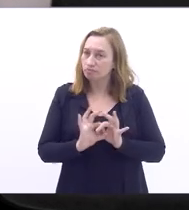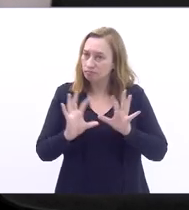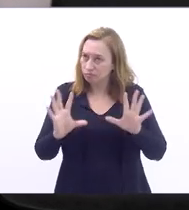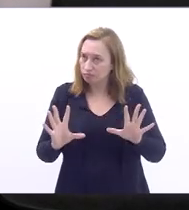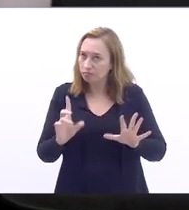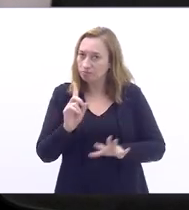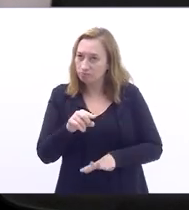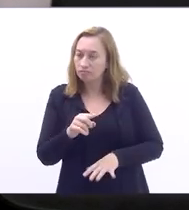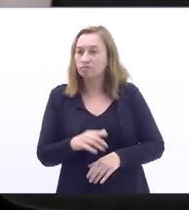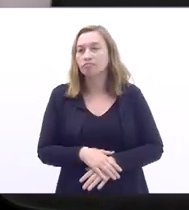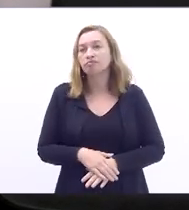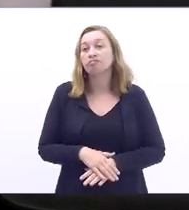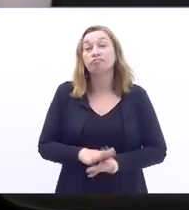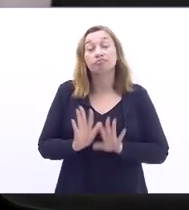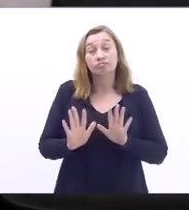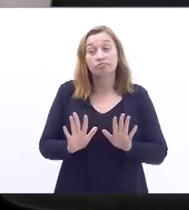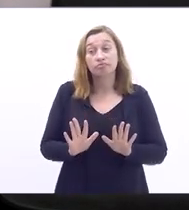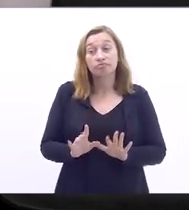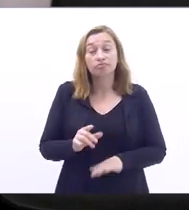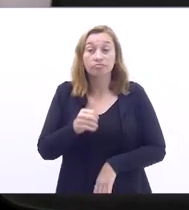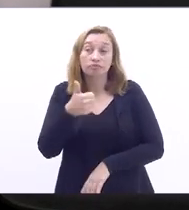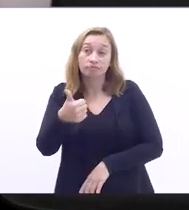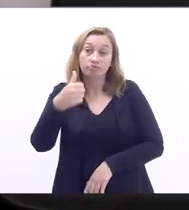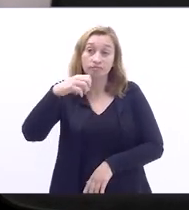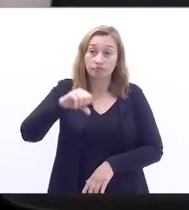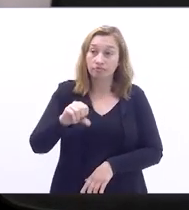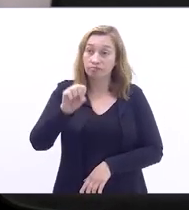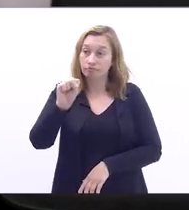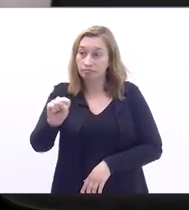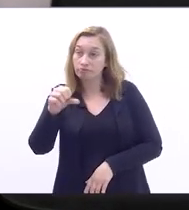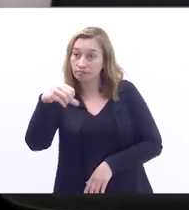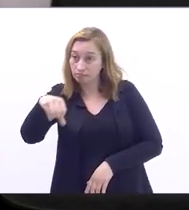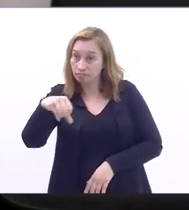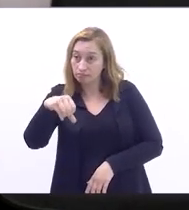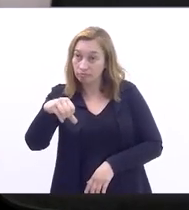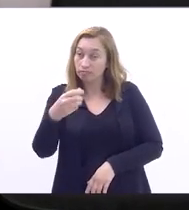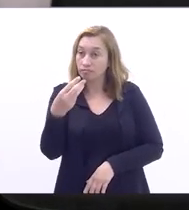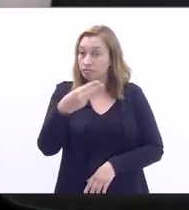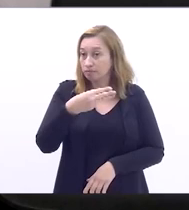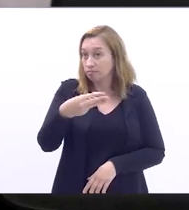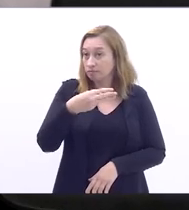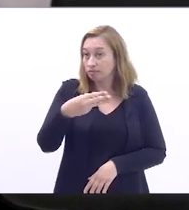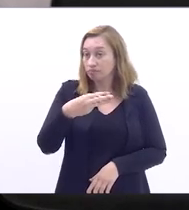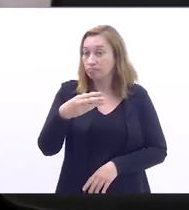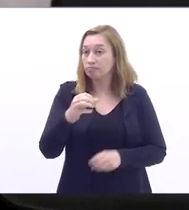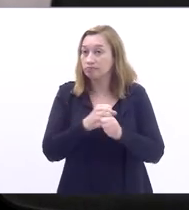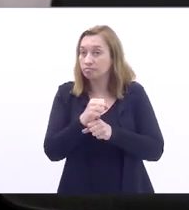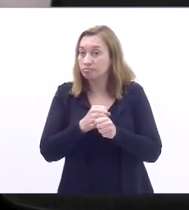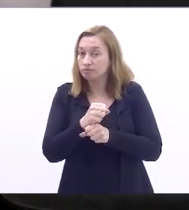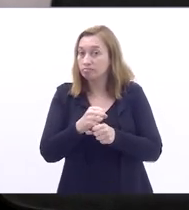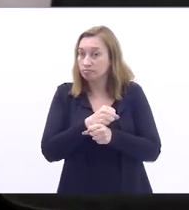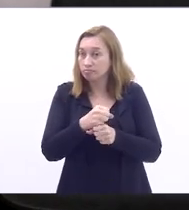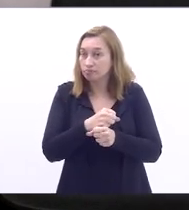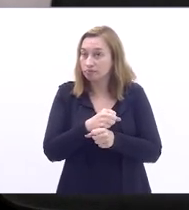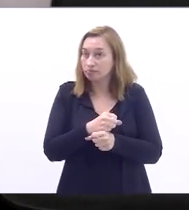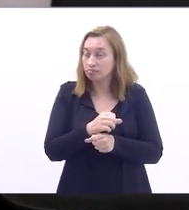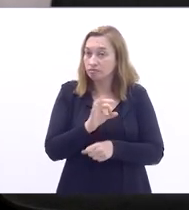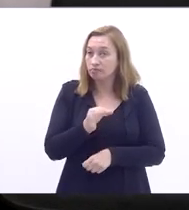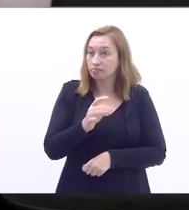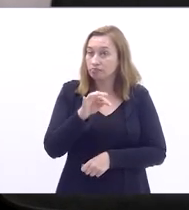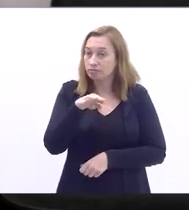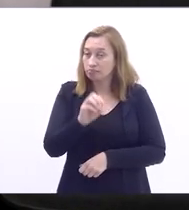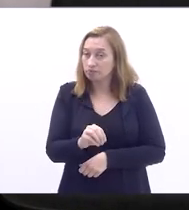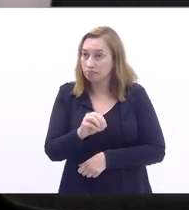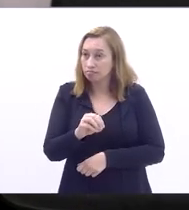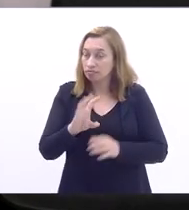né E por incrível que pareça lá em 1989 ou seja 33 anos né inesperadamente Oreste Quércia